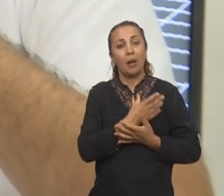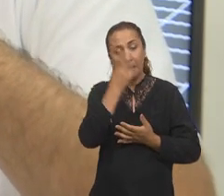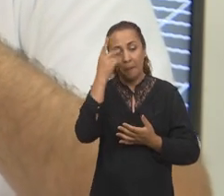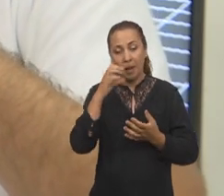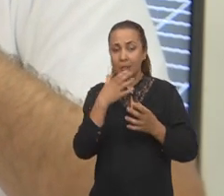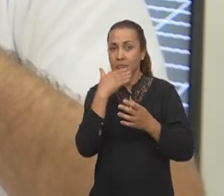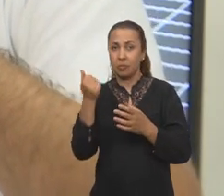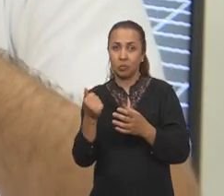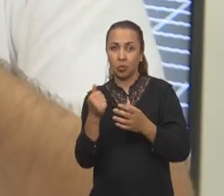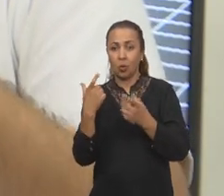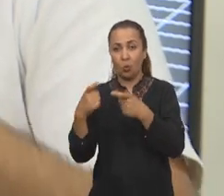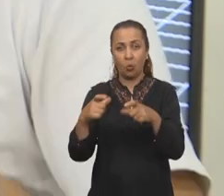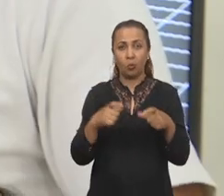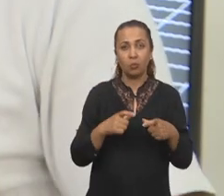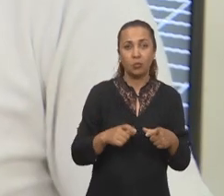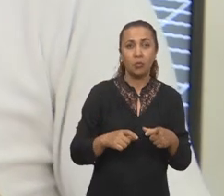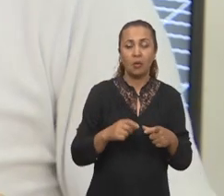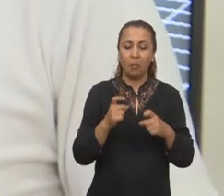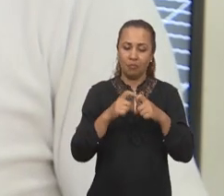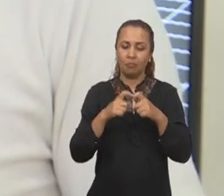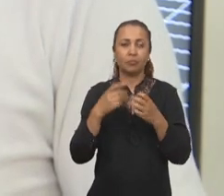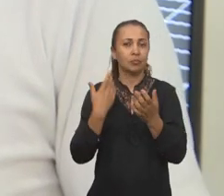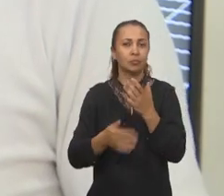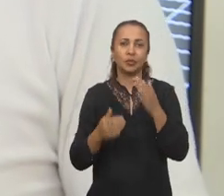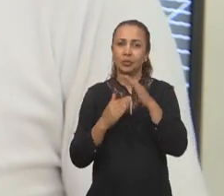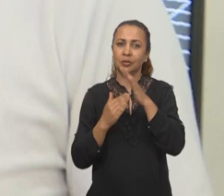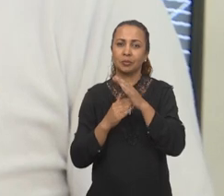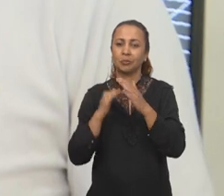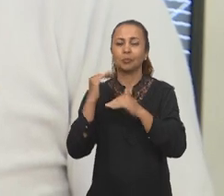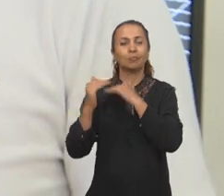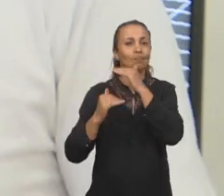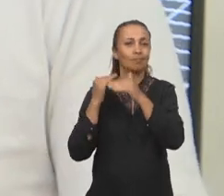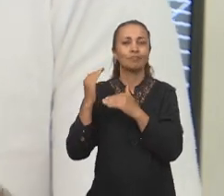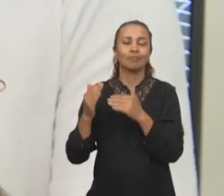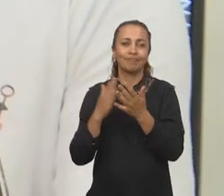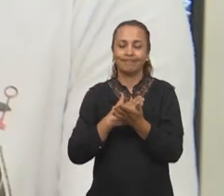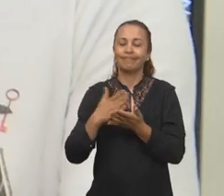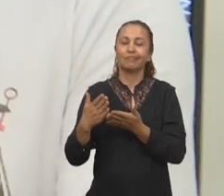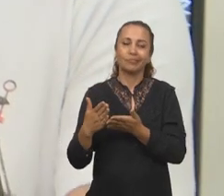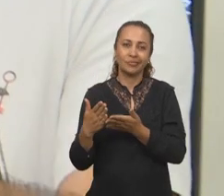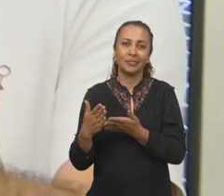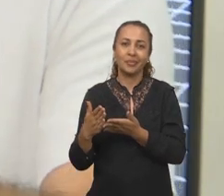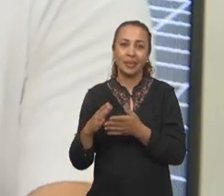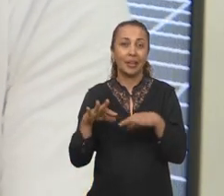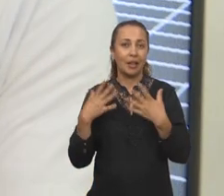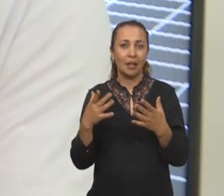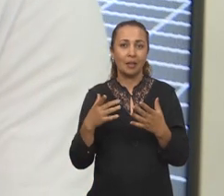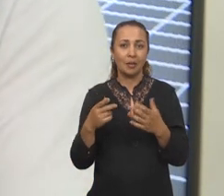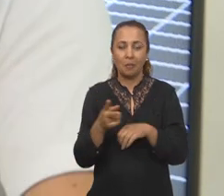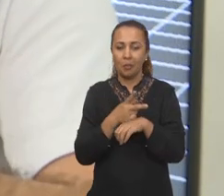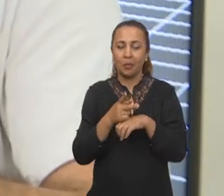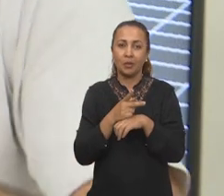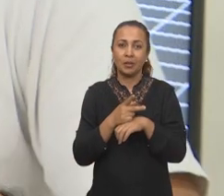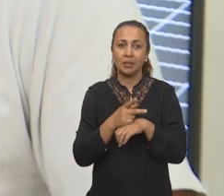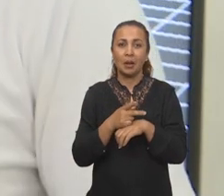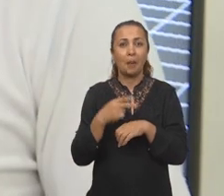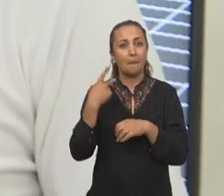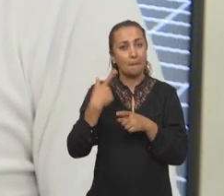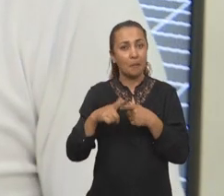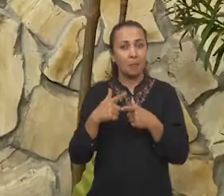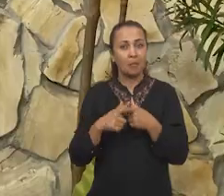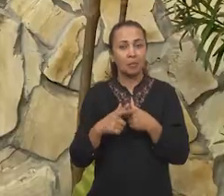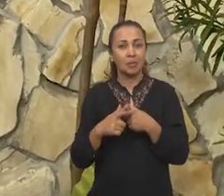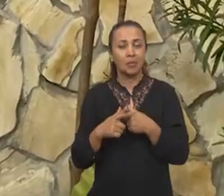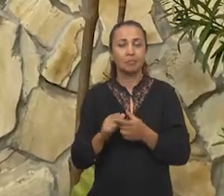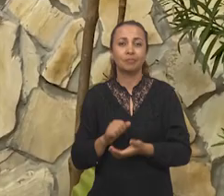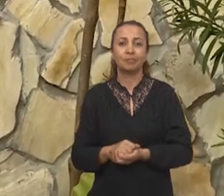a melhor colocação no mês perder muito menos tempo no processo né A partir do momento que se tornar assim vazio fosse